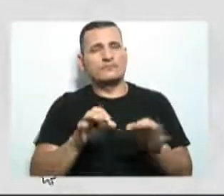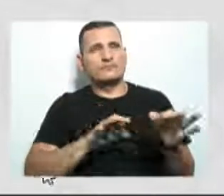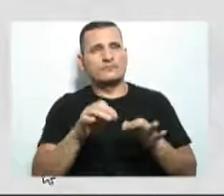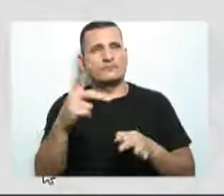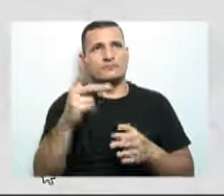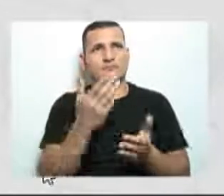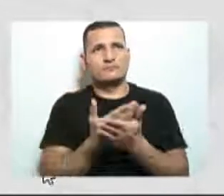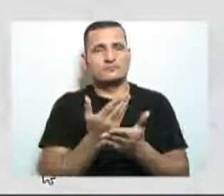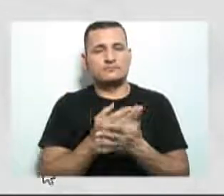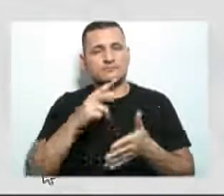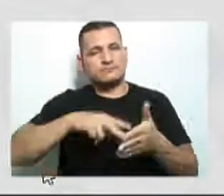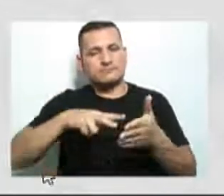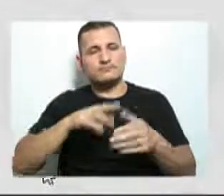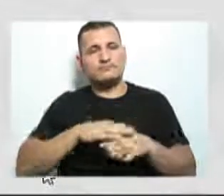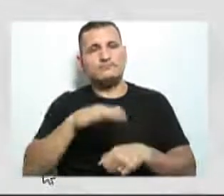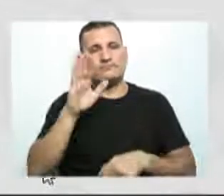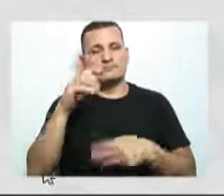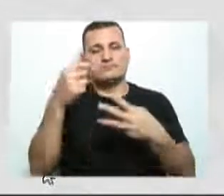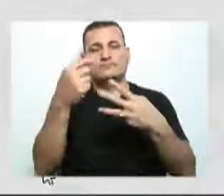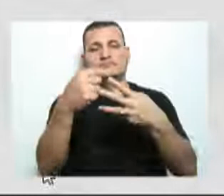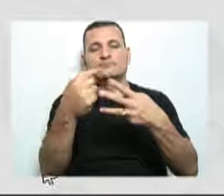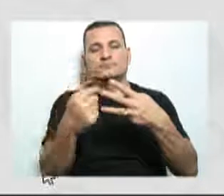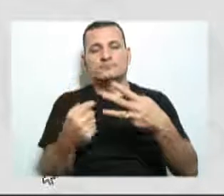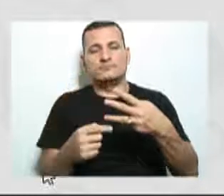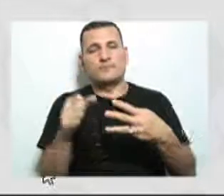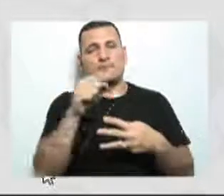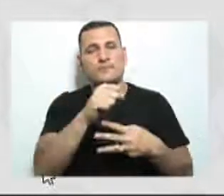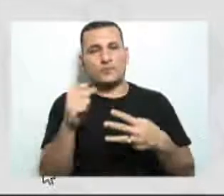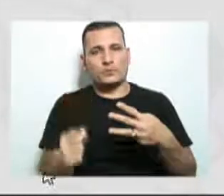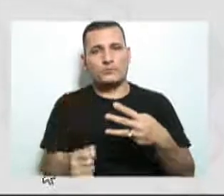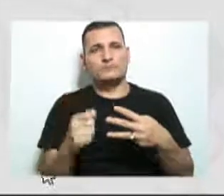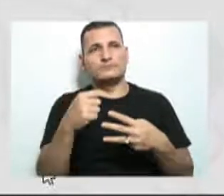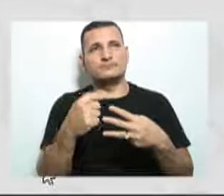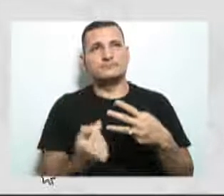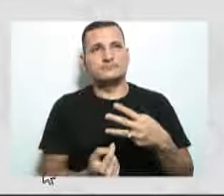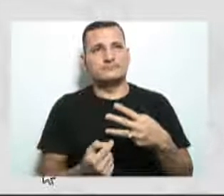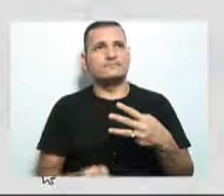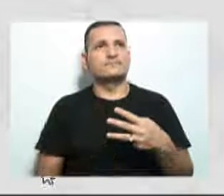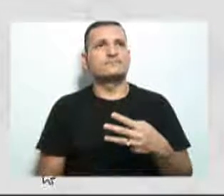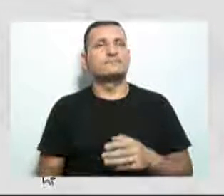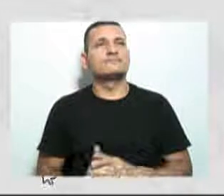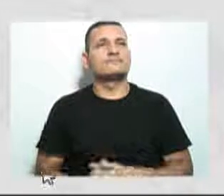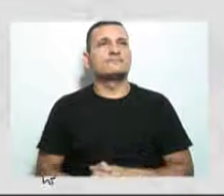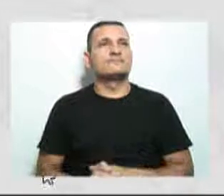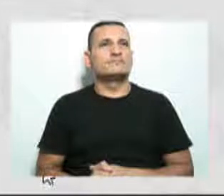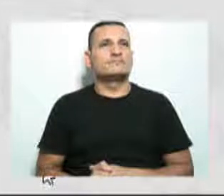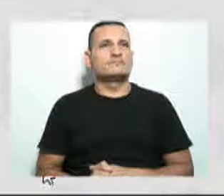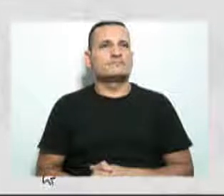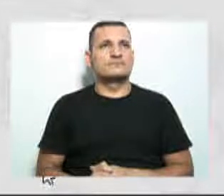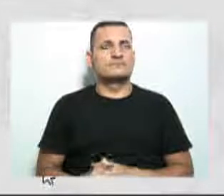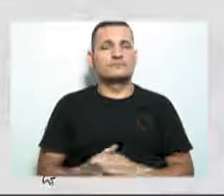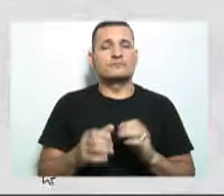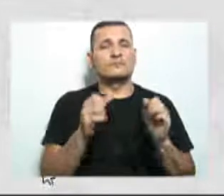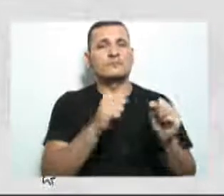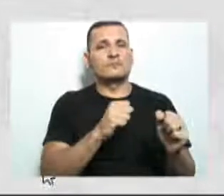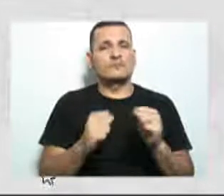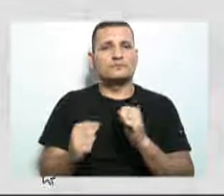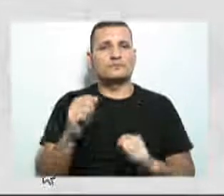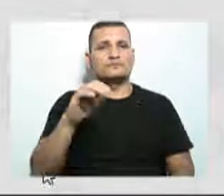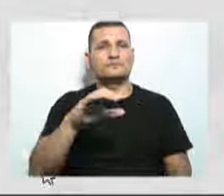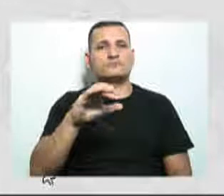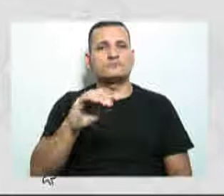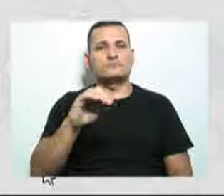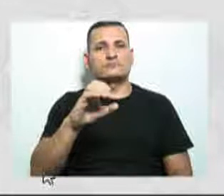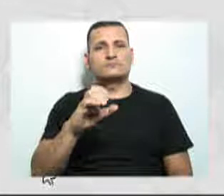estudos e leia mais sobre esses 3 poderes, tá bom? Vou dar algumas dicas aqui, mas vamos lá. O poder coercitivo,